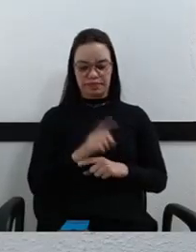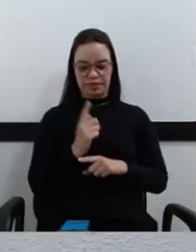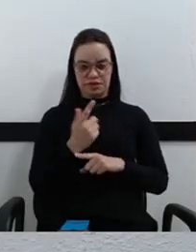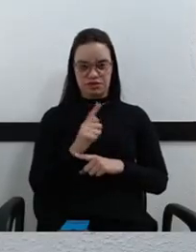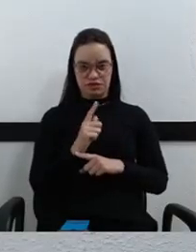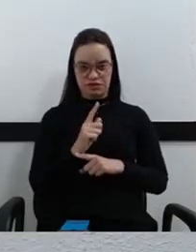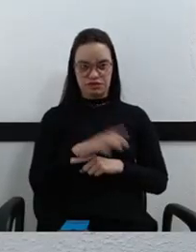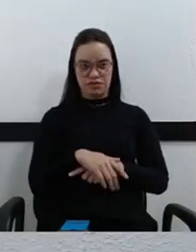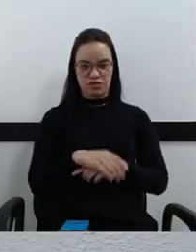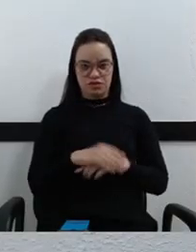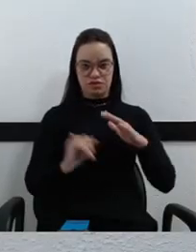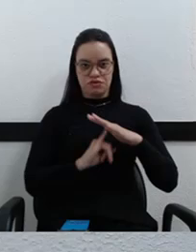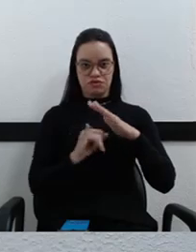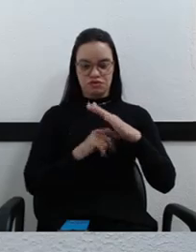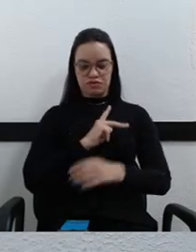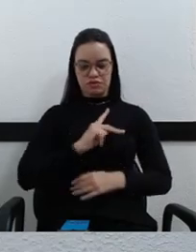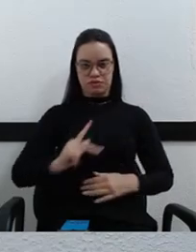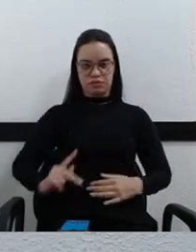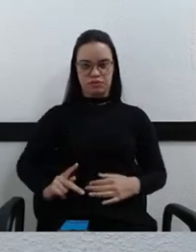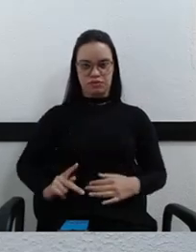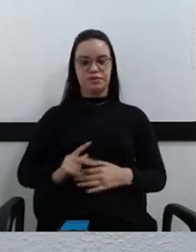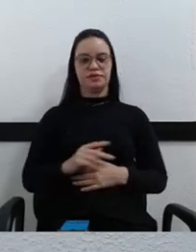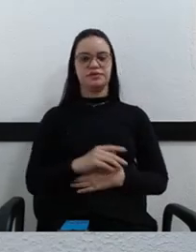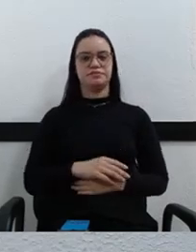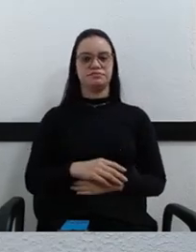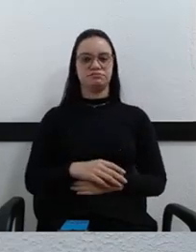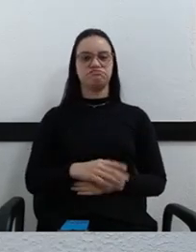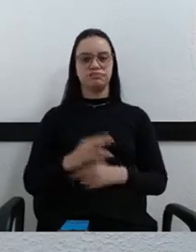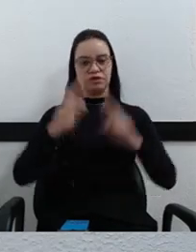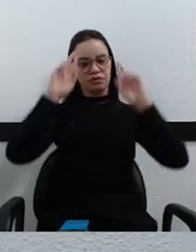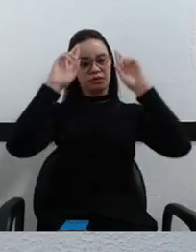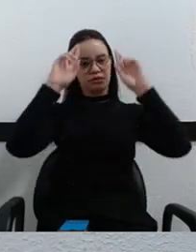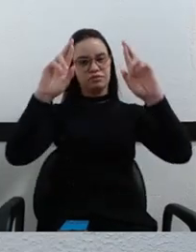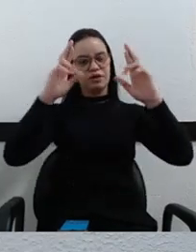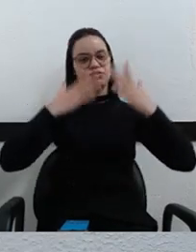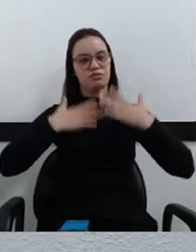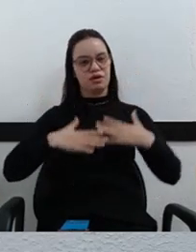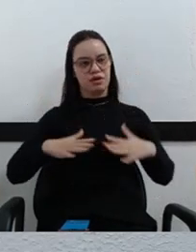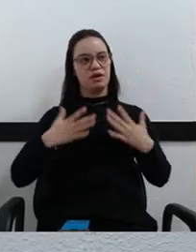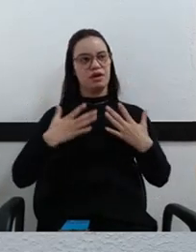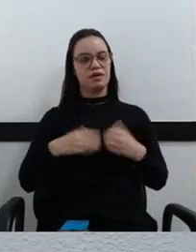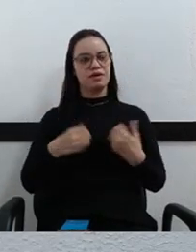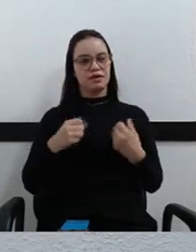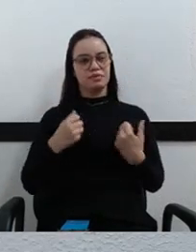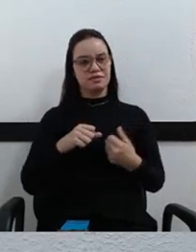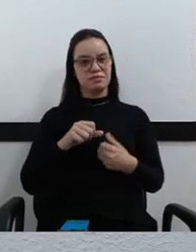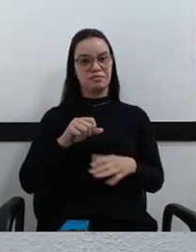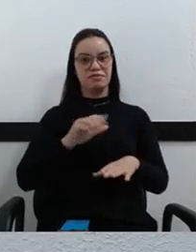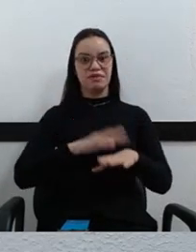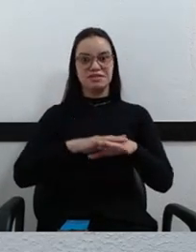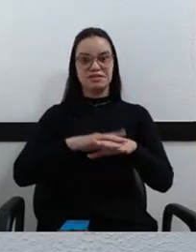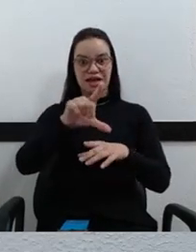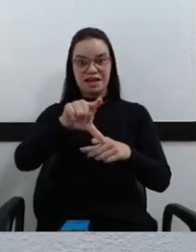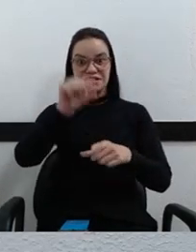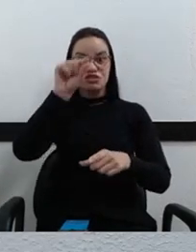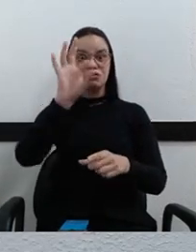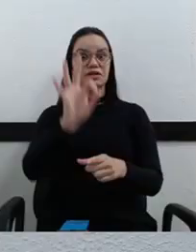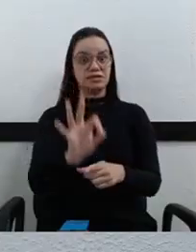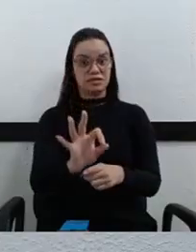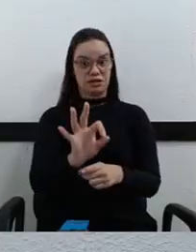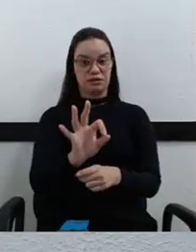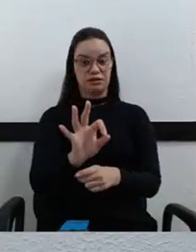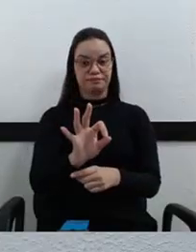instituição pública e um mínimo de, com todo respeito, seriedade que precisamos tomar as decisões e as deliberações,